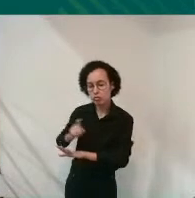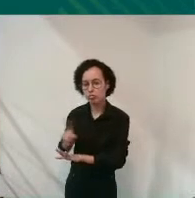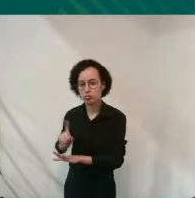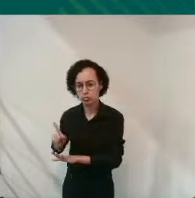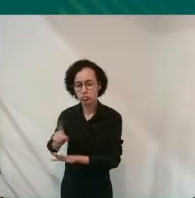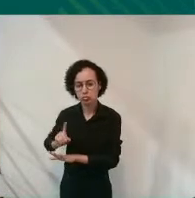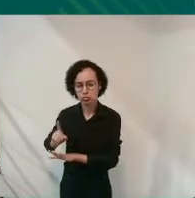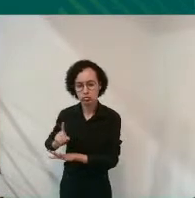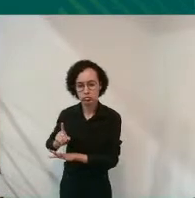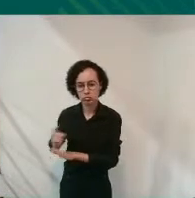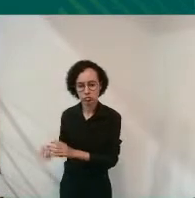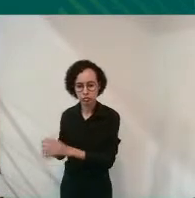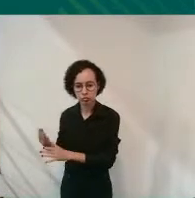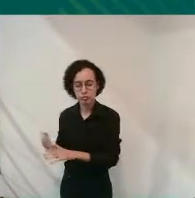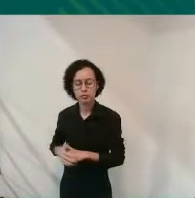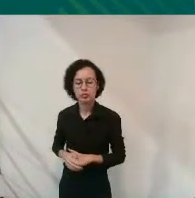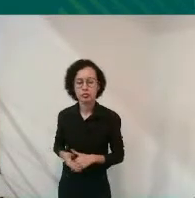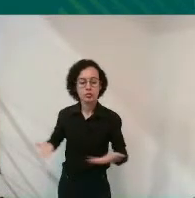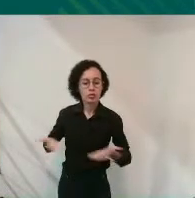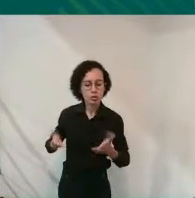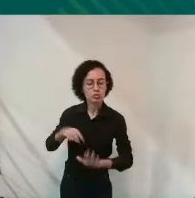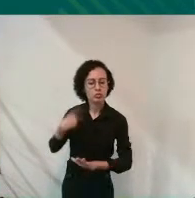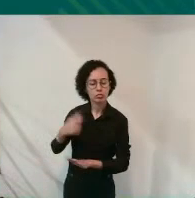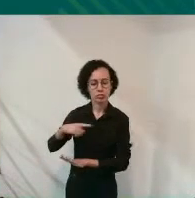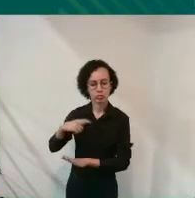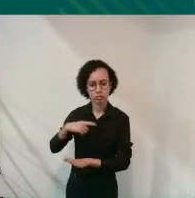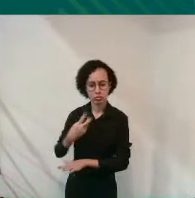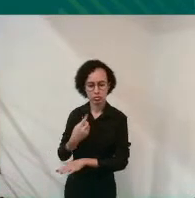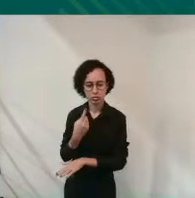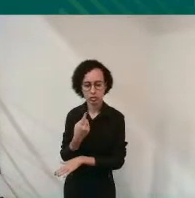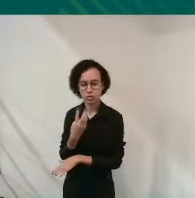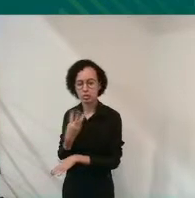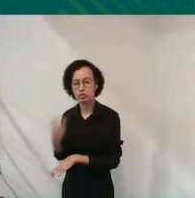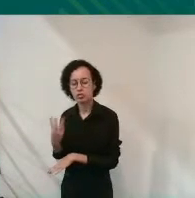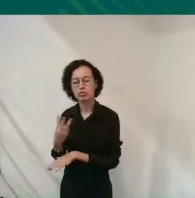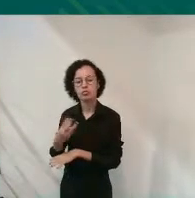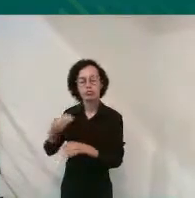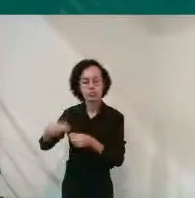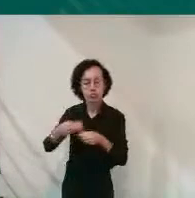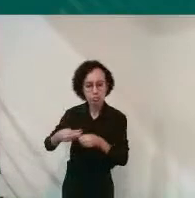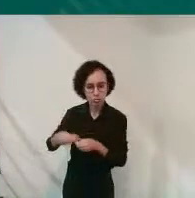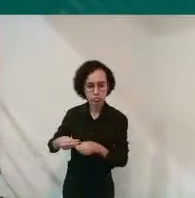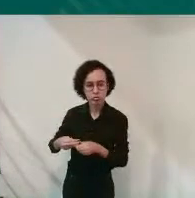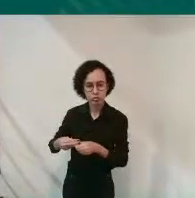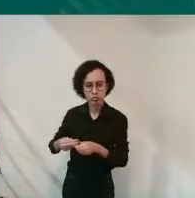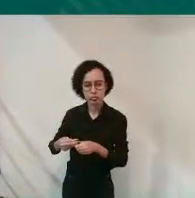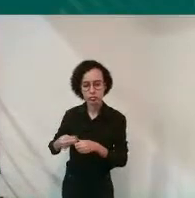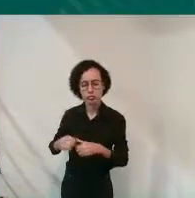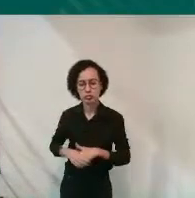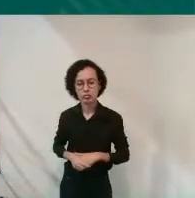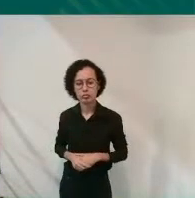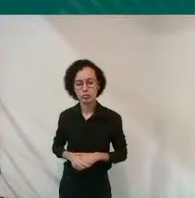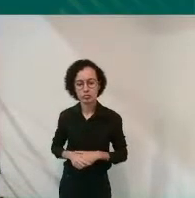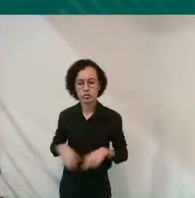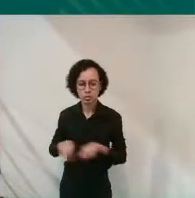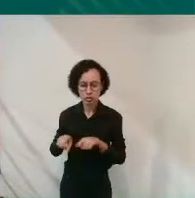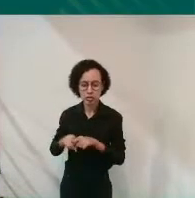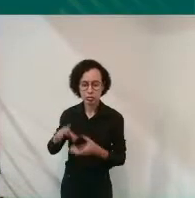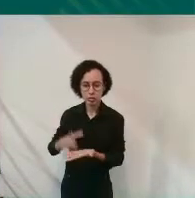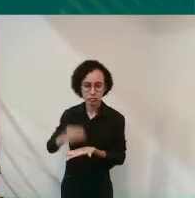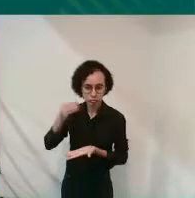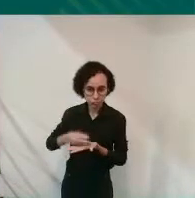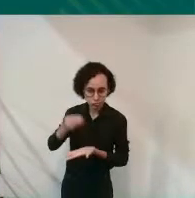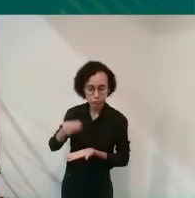ser instalados. E hoje nós temos 133 municípios com o Distrito Estadual de Fernando de Noronha destinando de